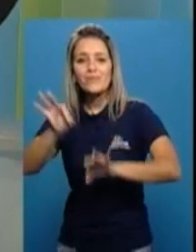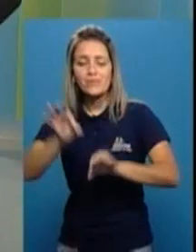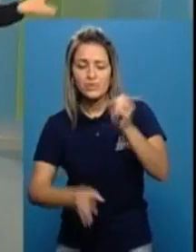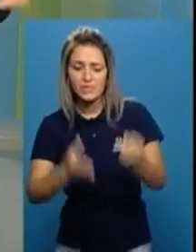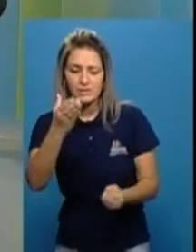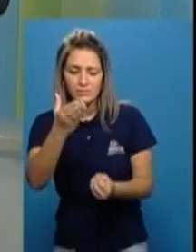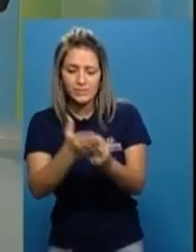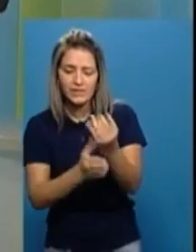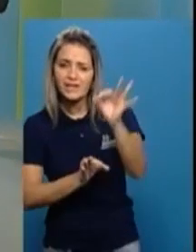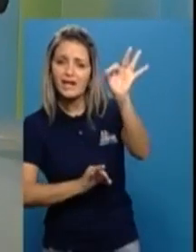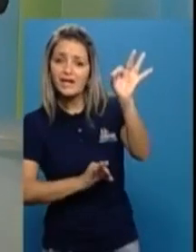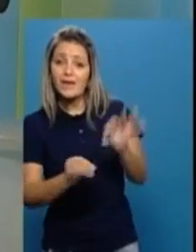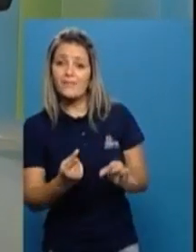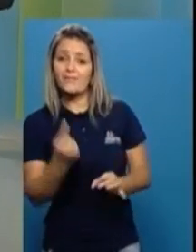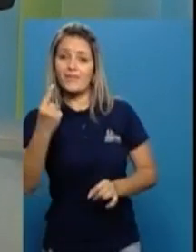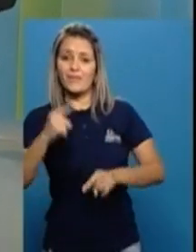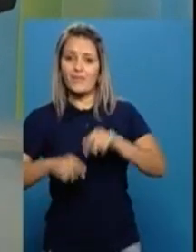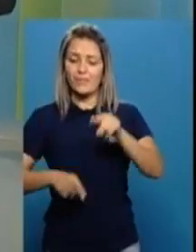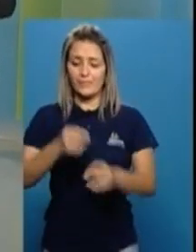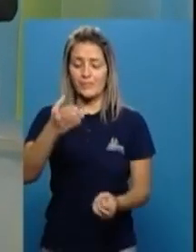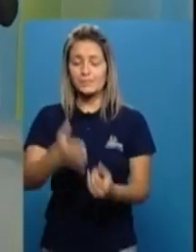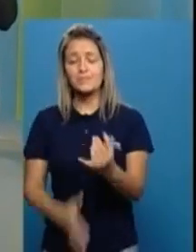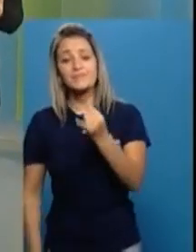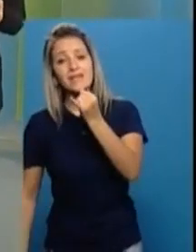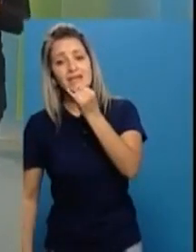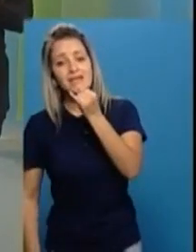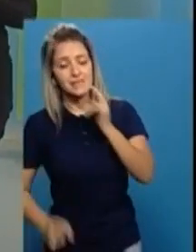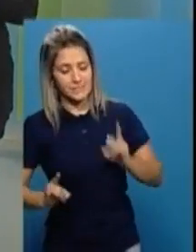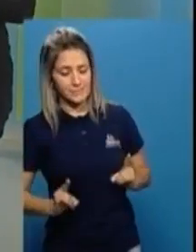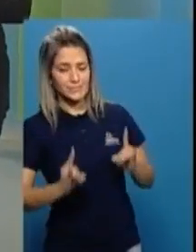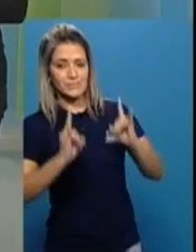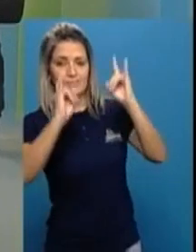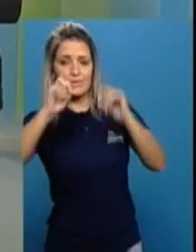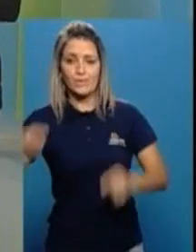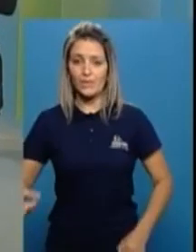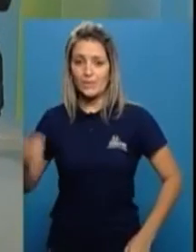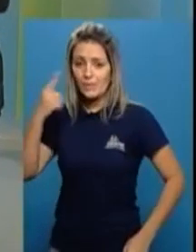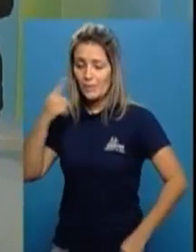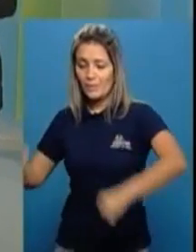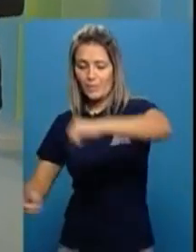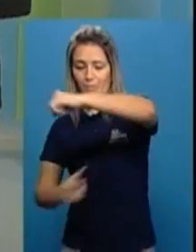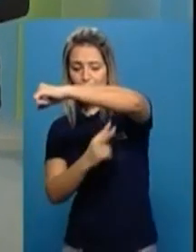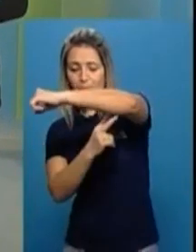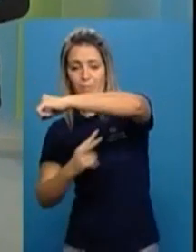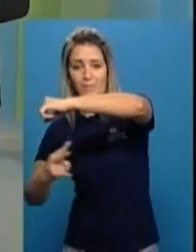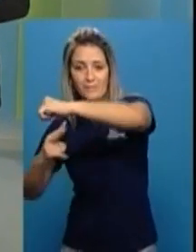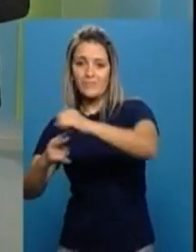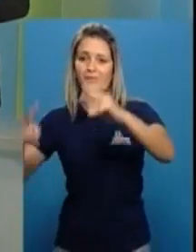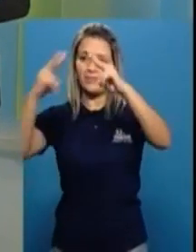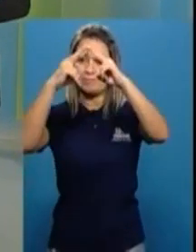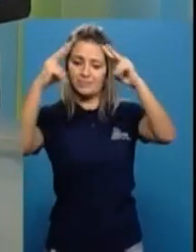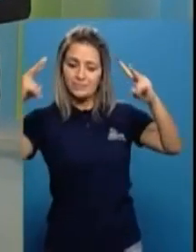para um específico produto, como, por exemplo, um prédio, uma ponte, uma estrutura metálica.